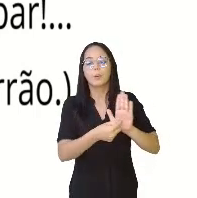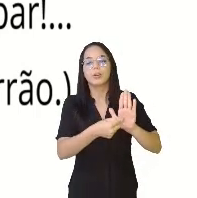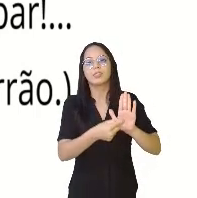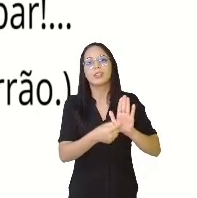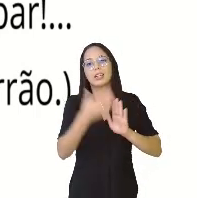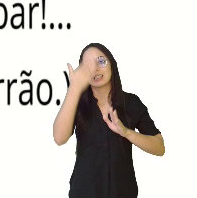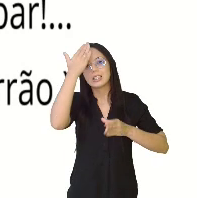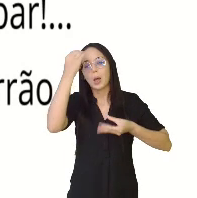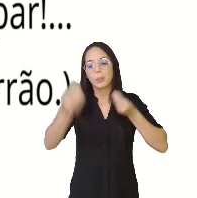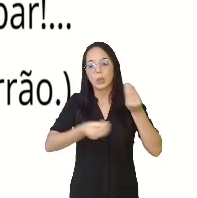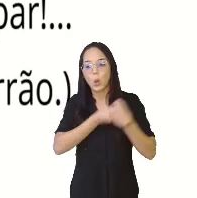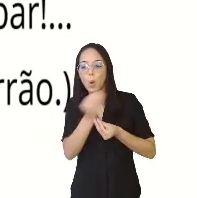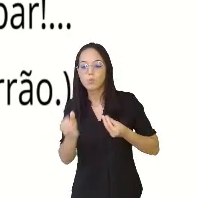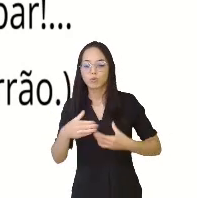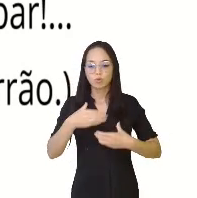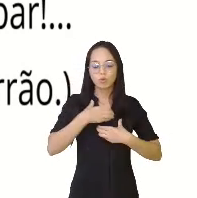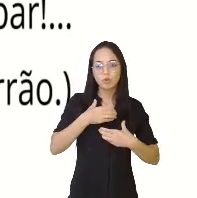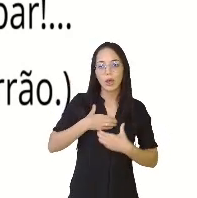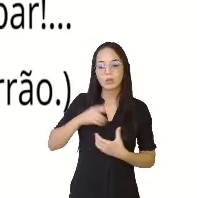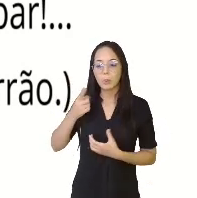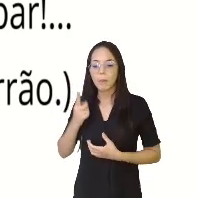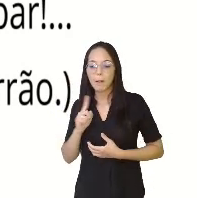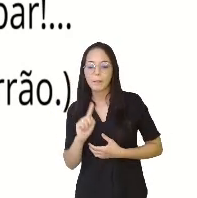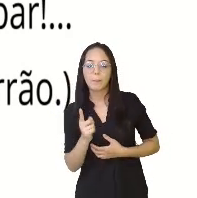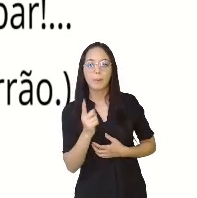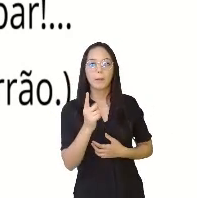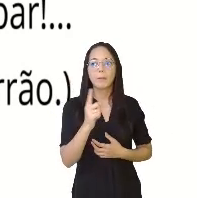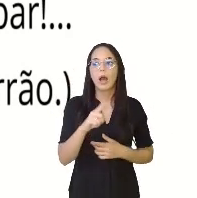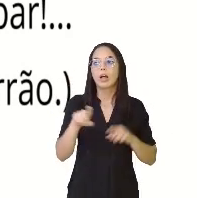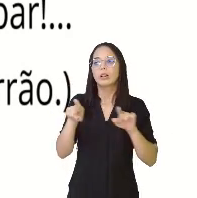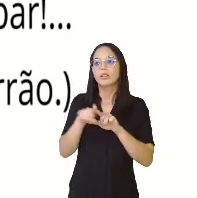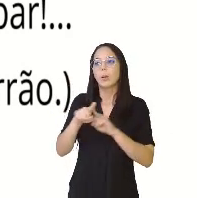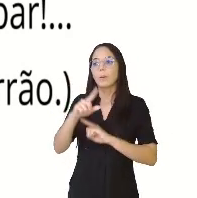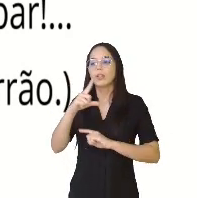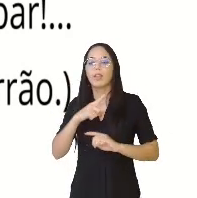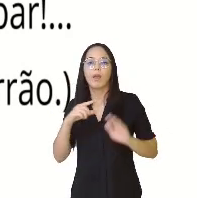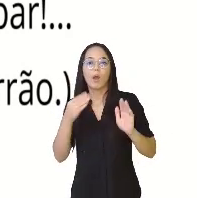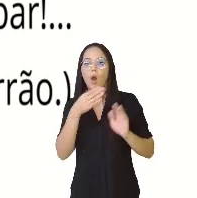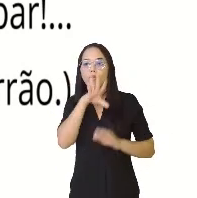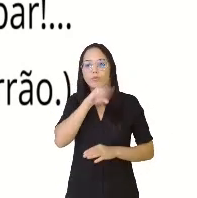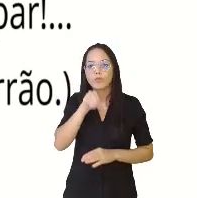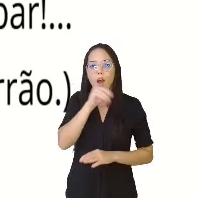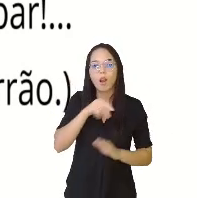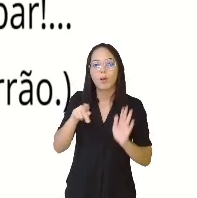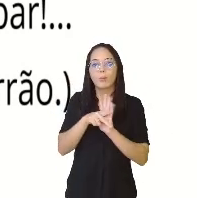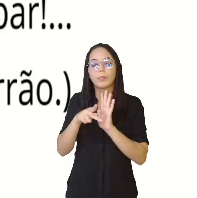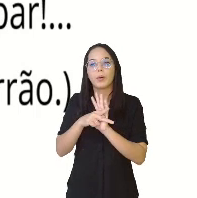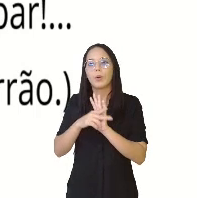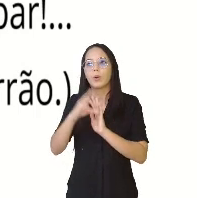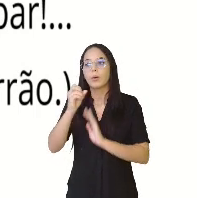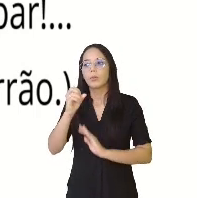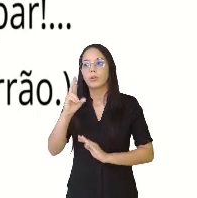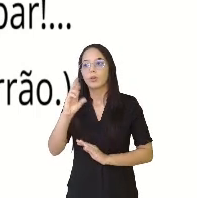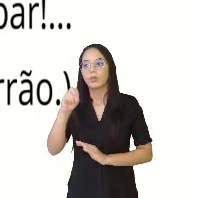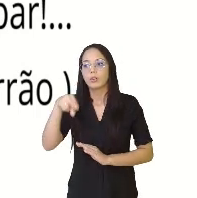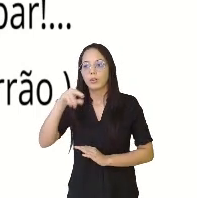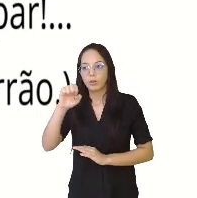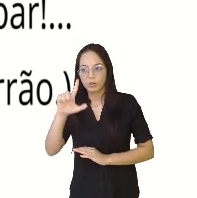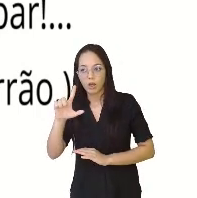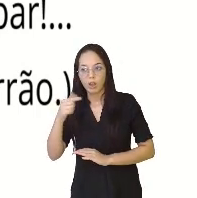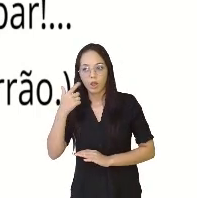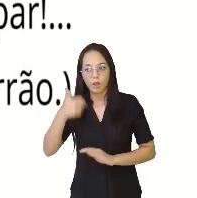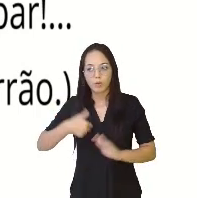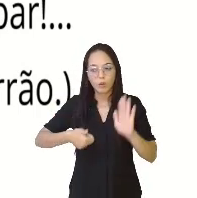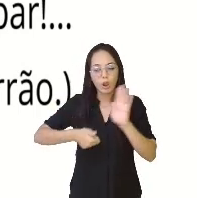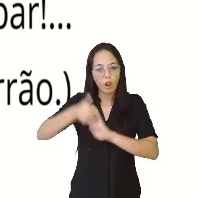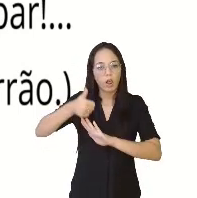sabe como deve proceder. Aí nós temos aí a fala do coronel, nós temos aí... Eu vou ler esse primeiro parágrafo para